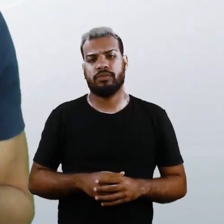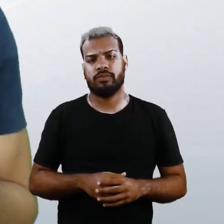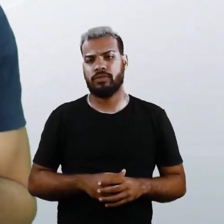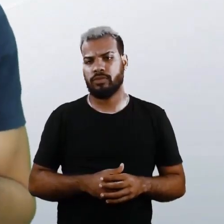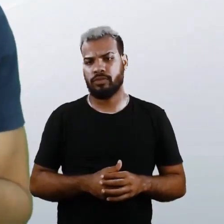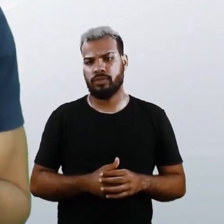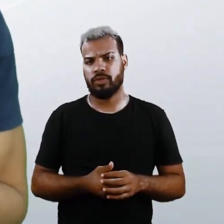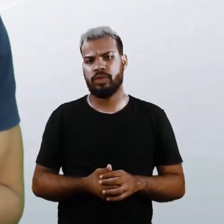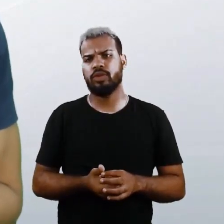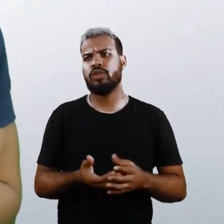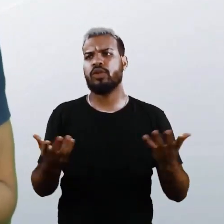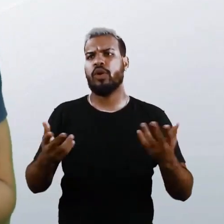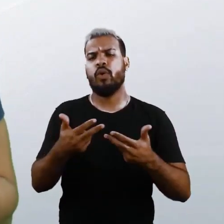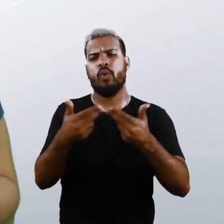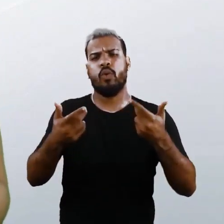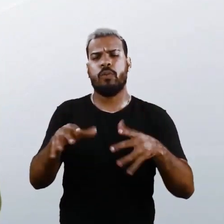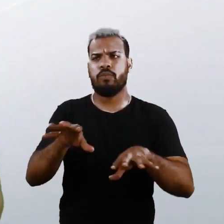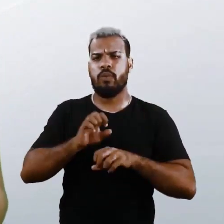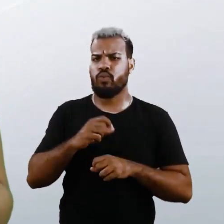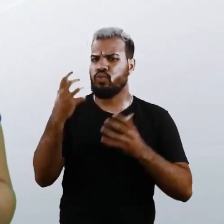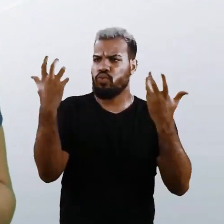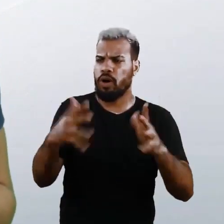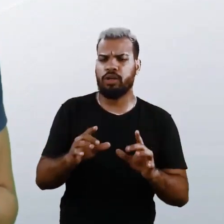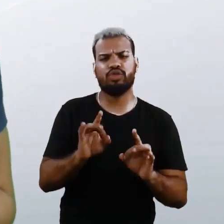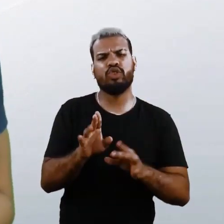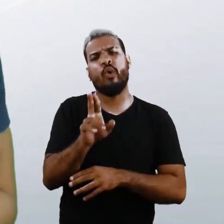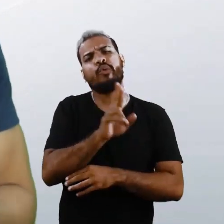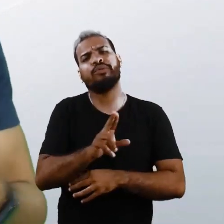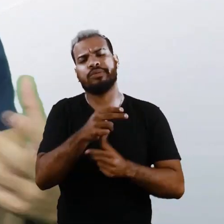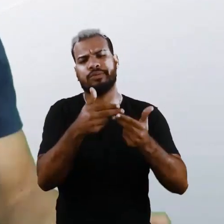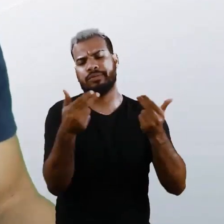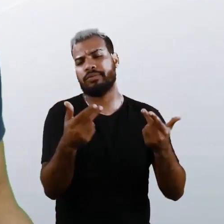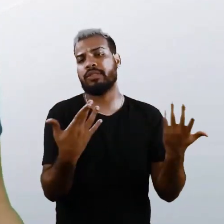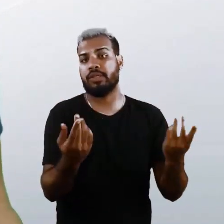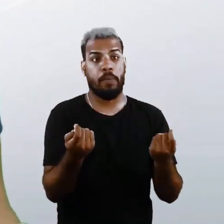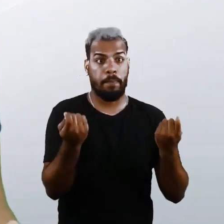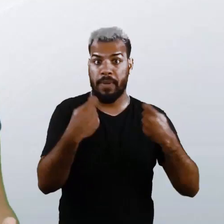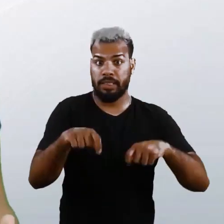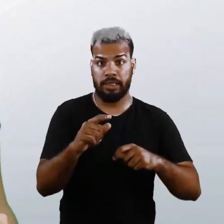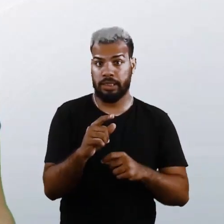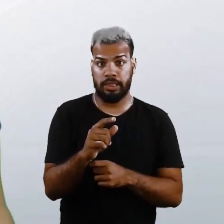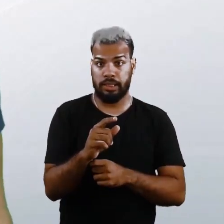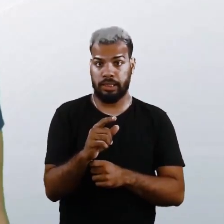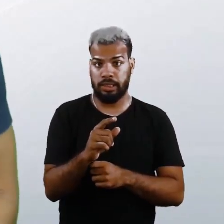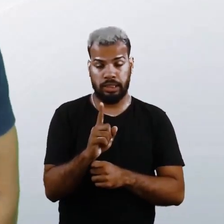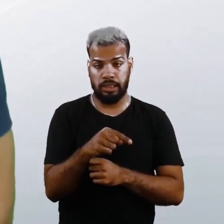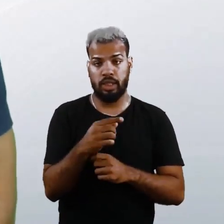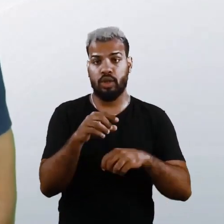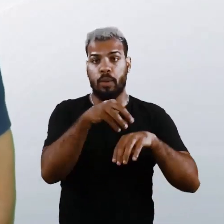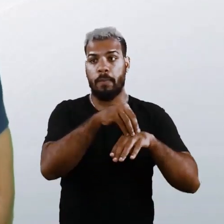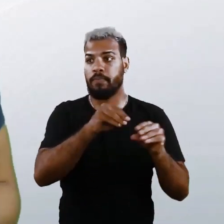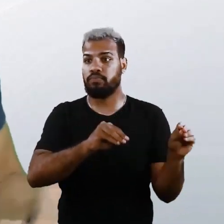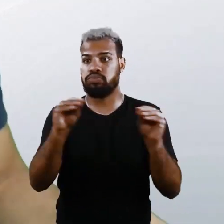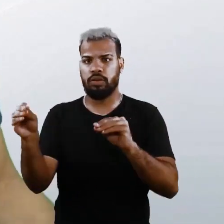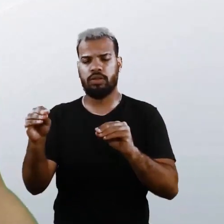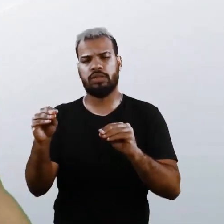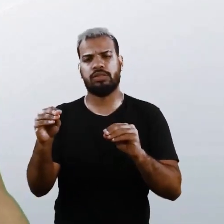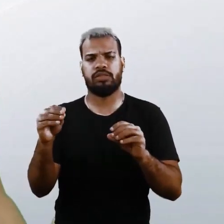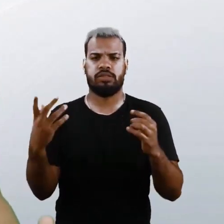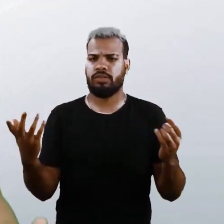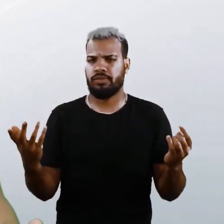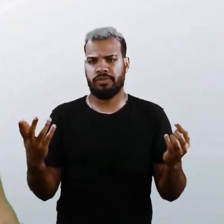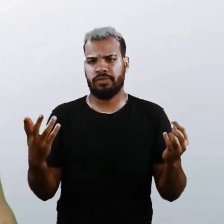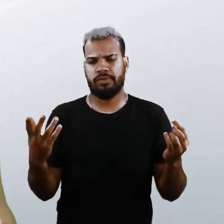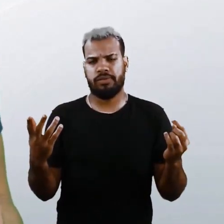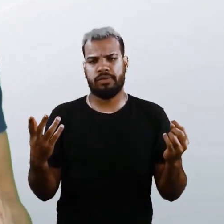mais possuir os objetos e sim apenas utilizar os objetos. A gente não precisa ter um carro, a gente só precisa ser